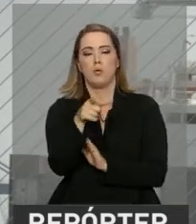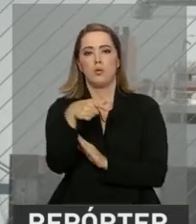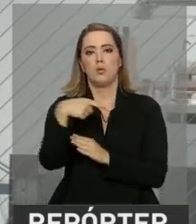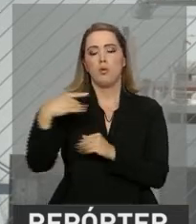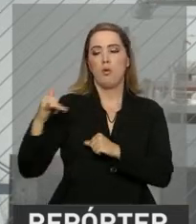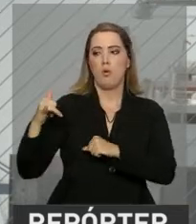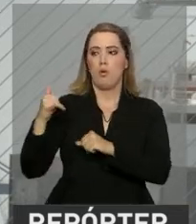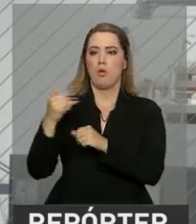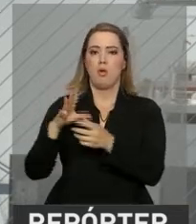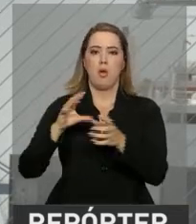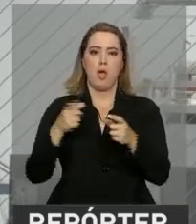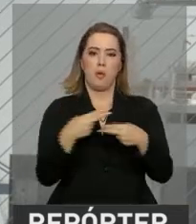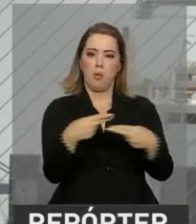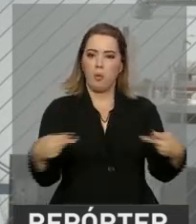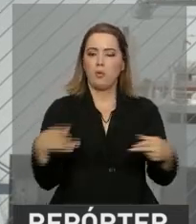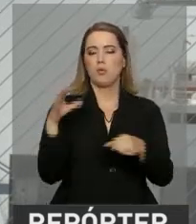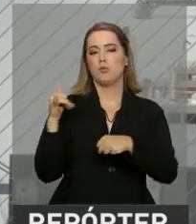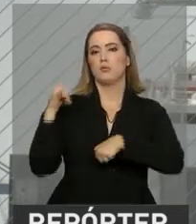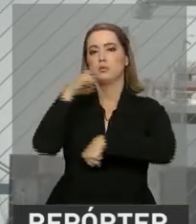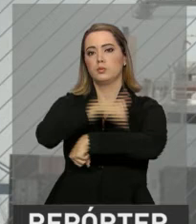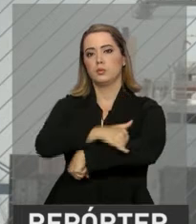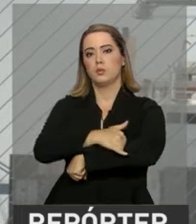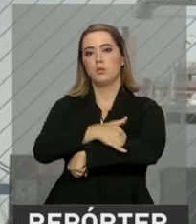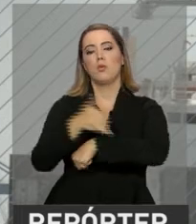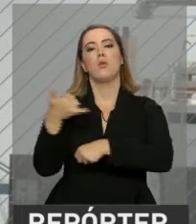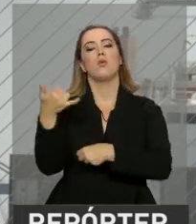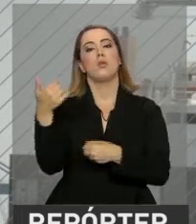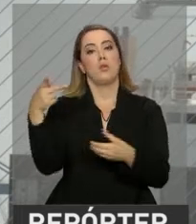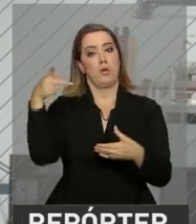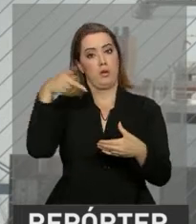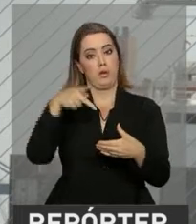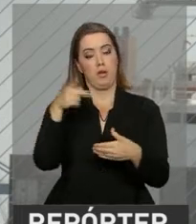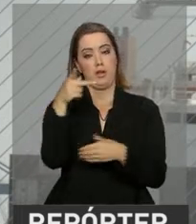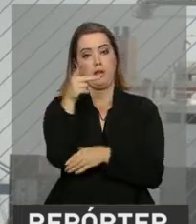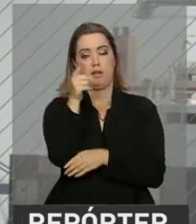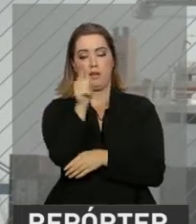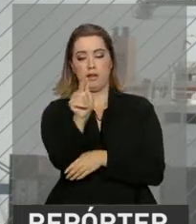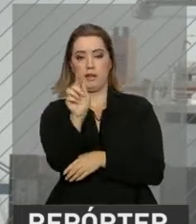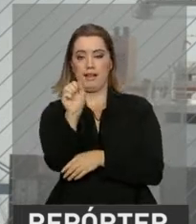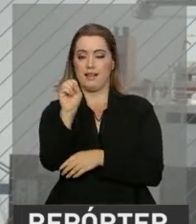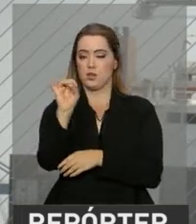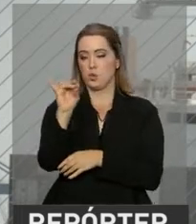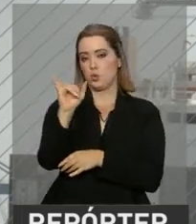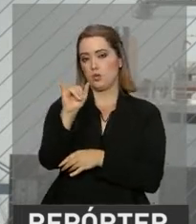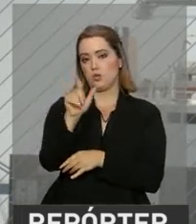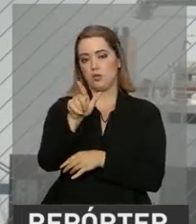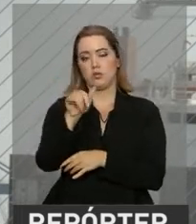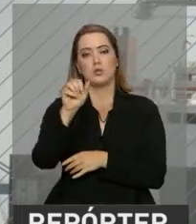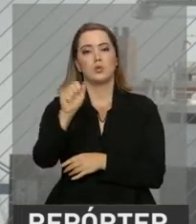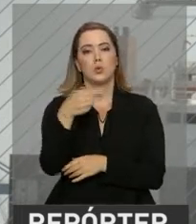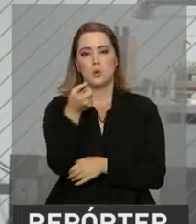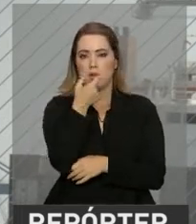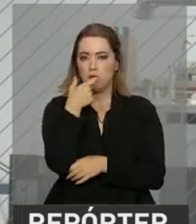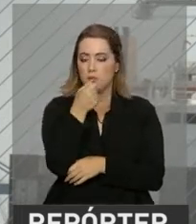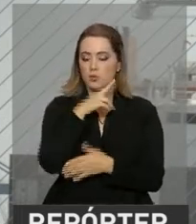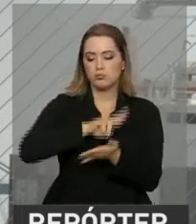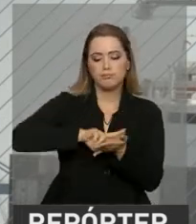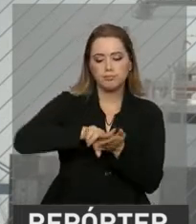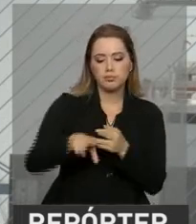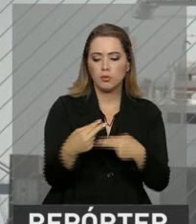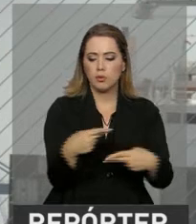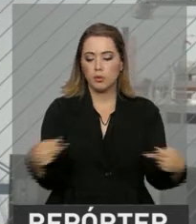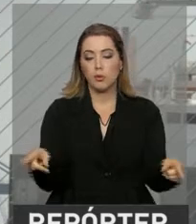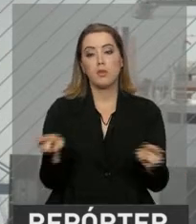de aviões e helicópteros gasolina produtos químicos para adubo pesticidas e